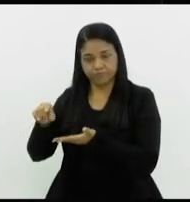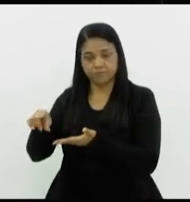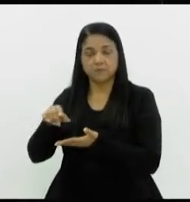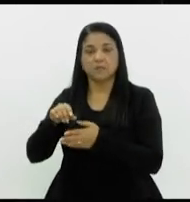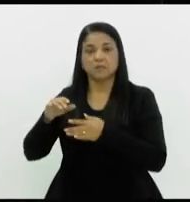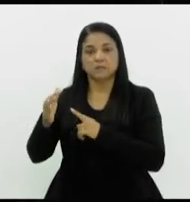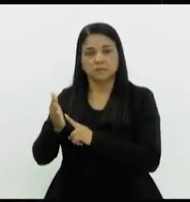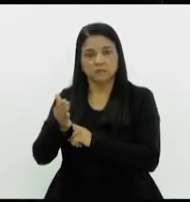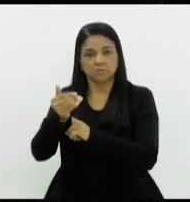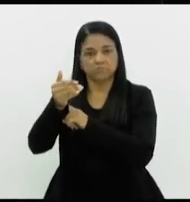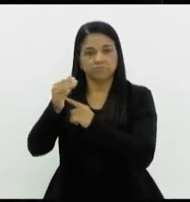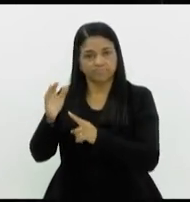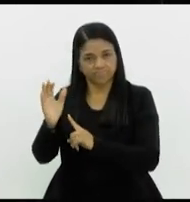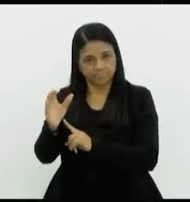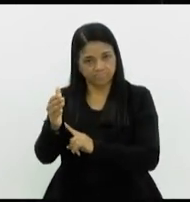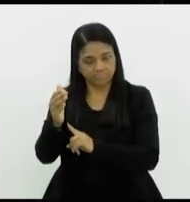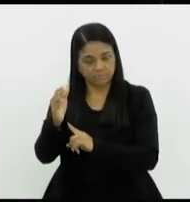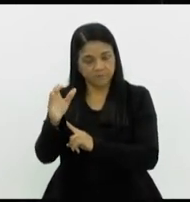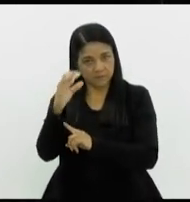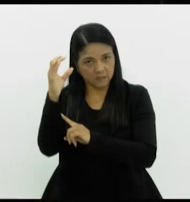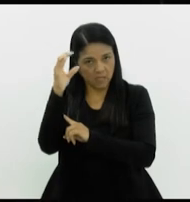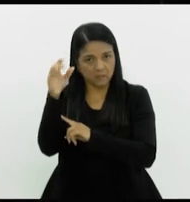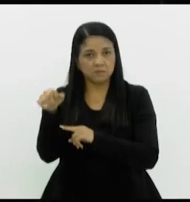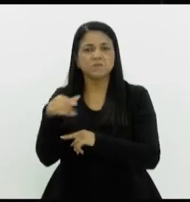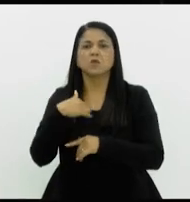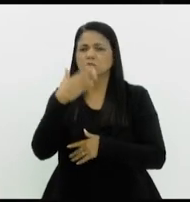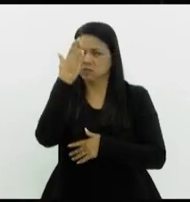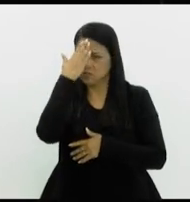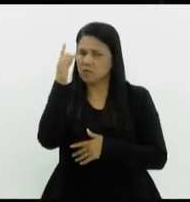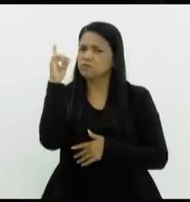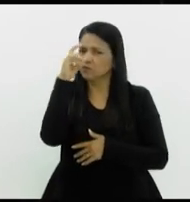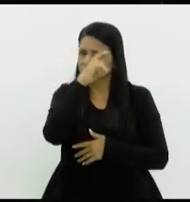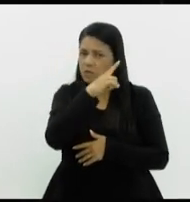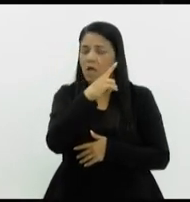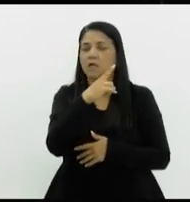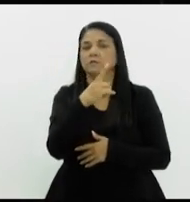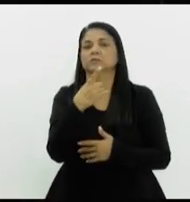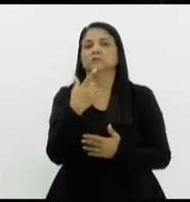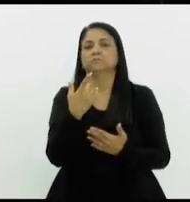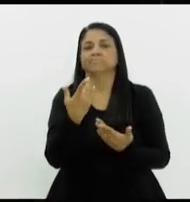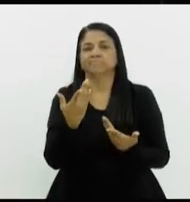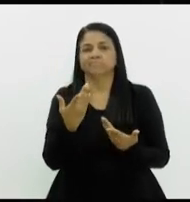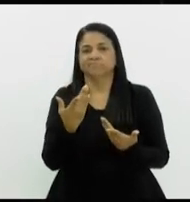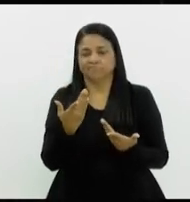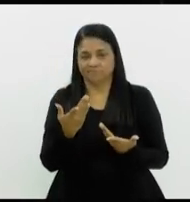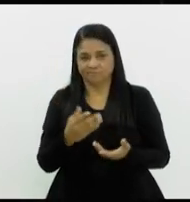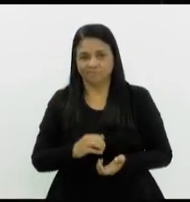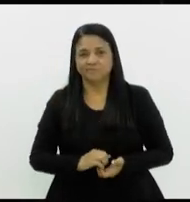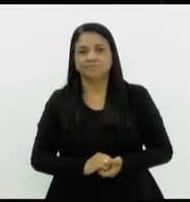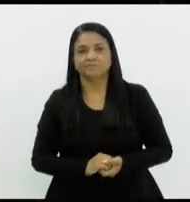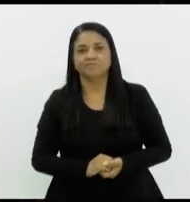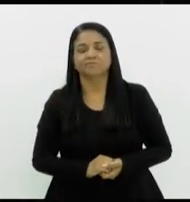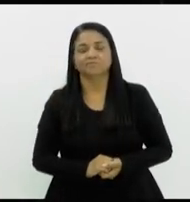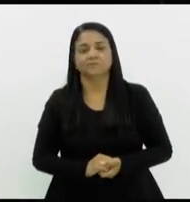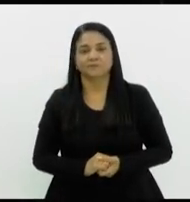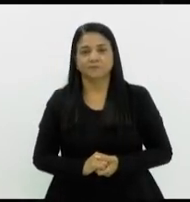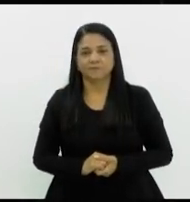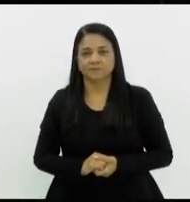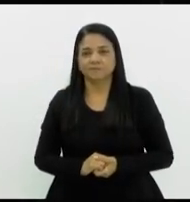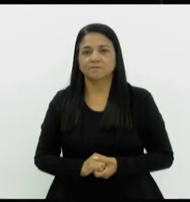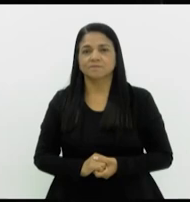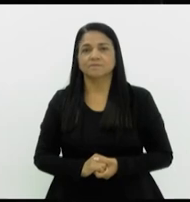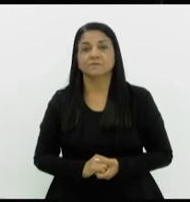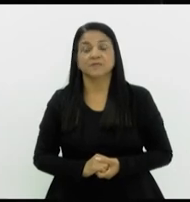das necessidades do ensino médio e técnico que nós temos no nosso Estado. Mas eu queria pontuar aqui que tanto